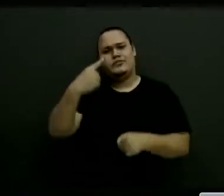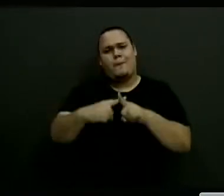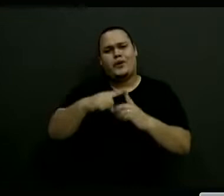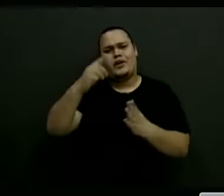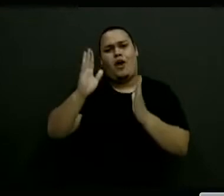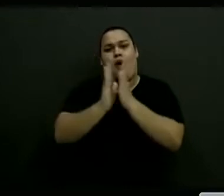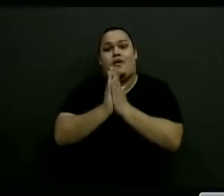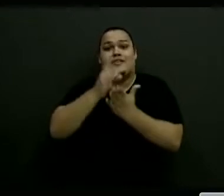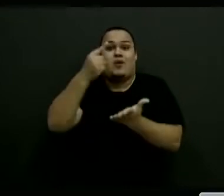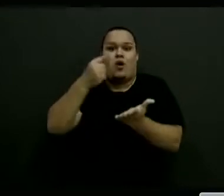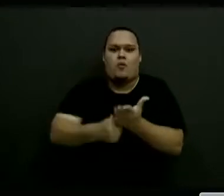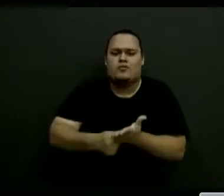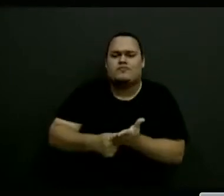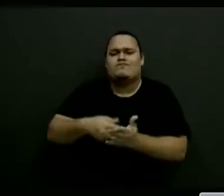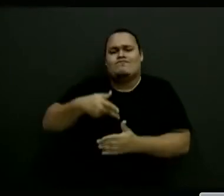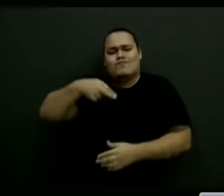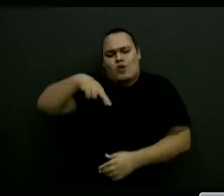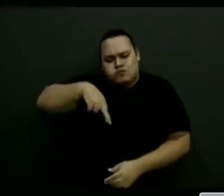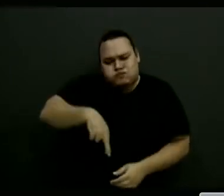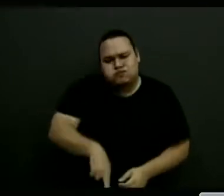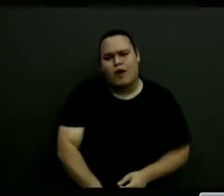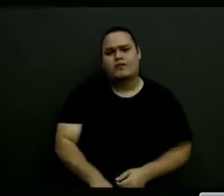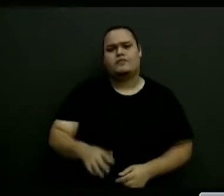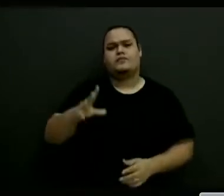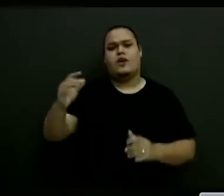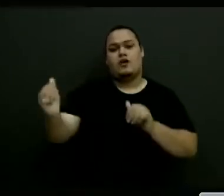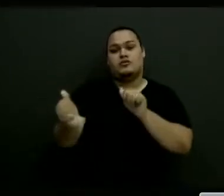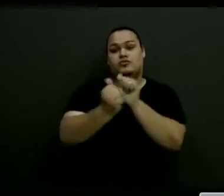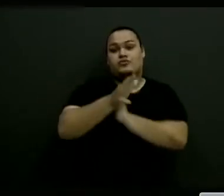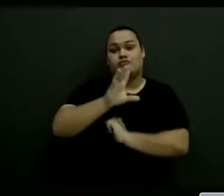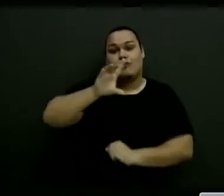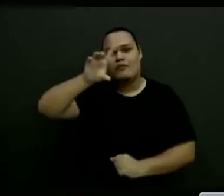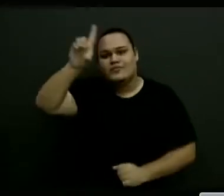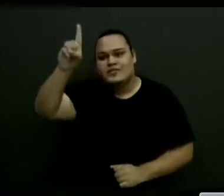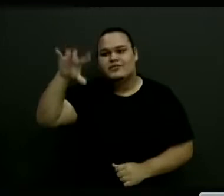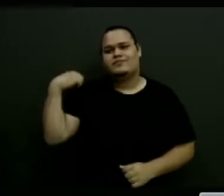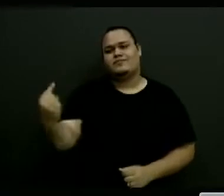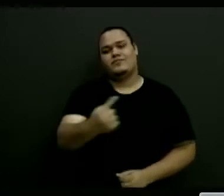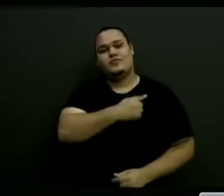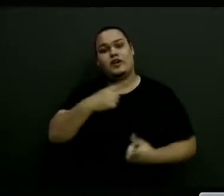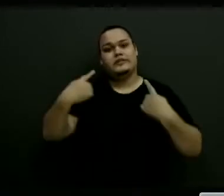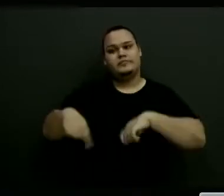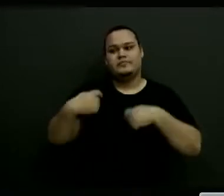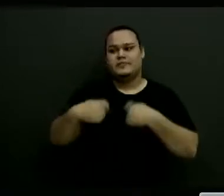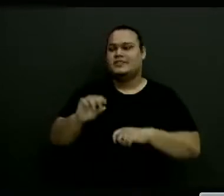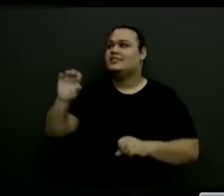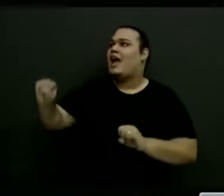profunda. E foi cheio da glória de Deus, a sua aparência do rosto se fez